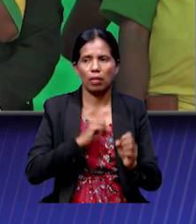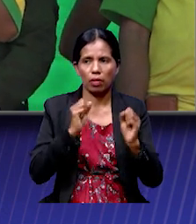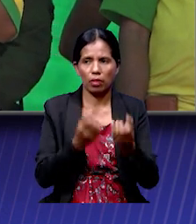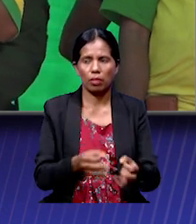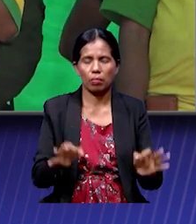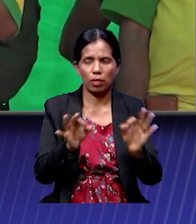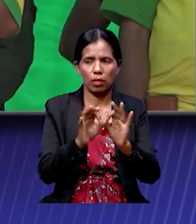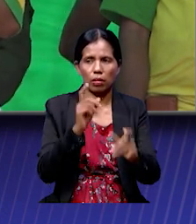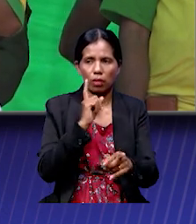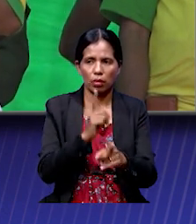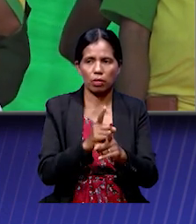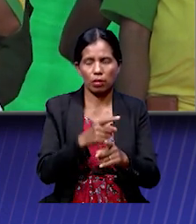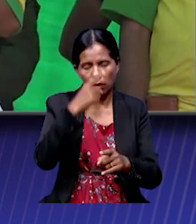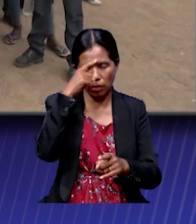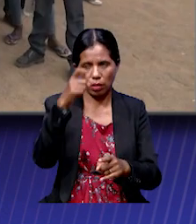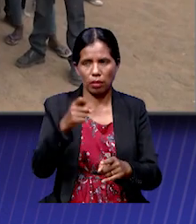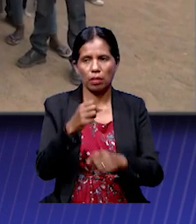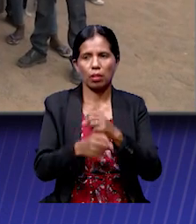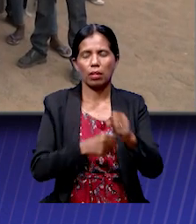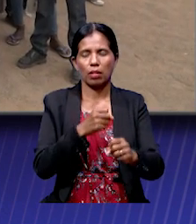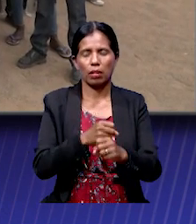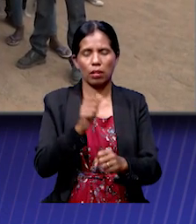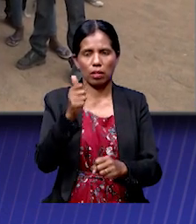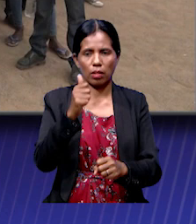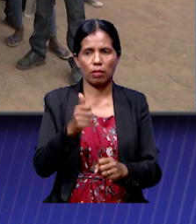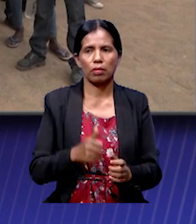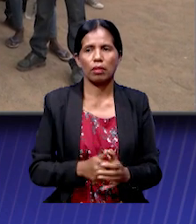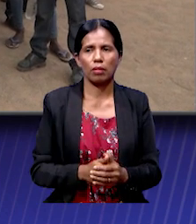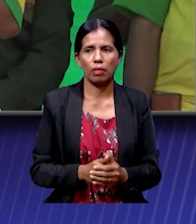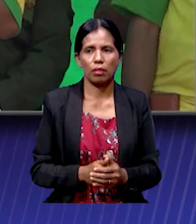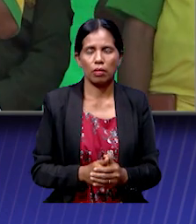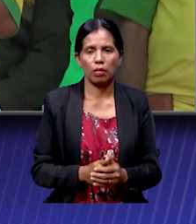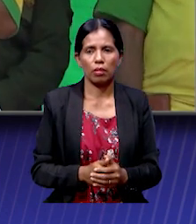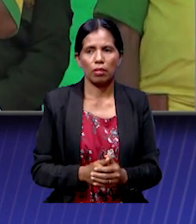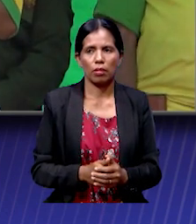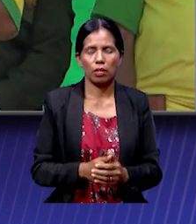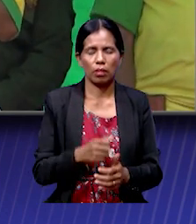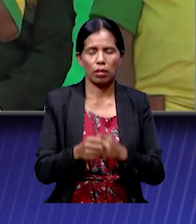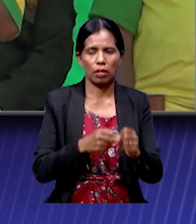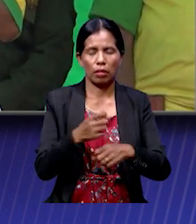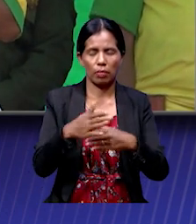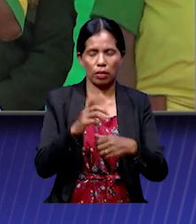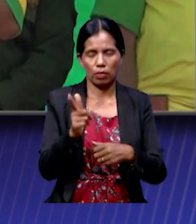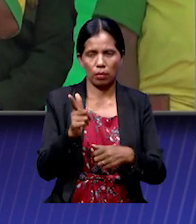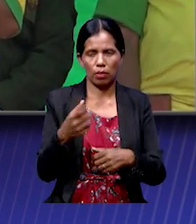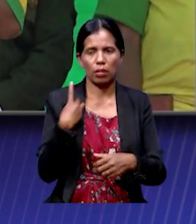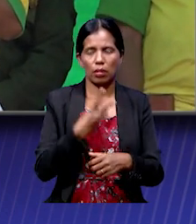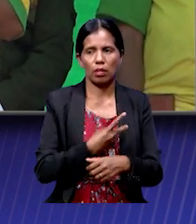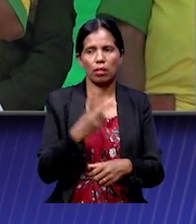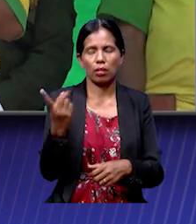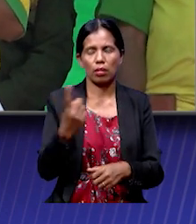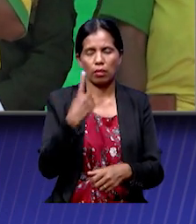tempo teve estamos ia tinha sanulo racing ona talvez sanulo basic ronulo ona e tá sempre usa